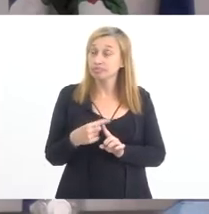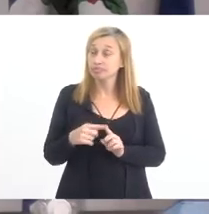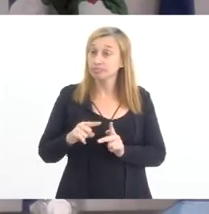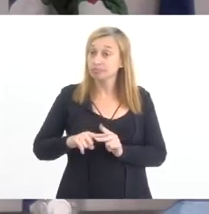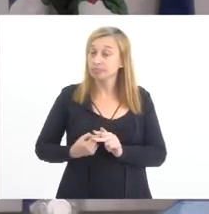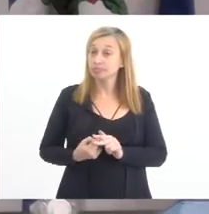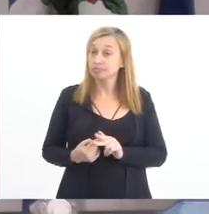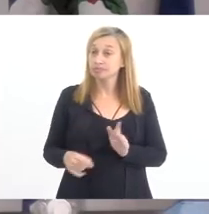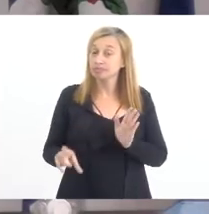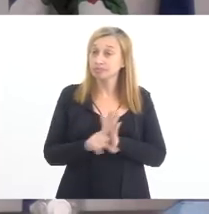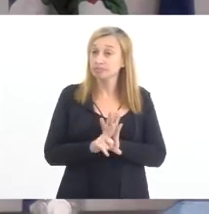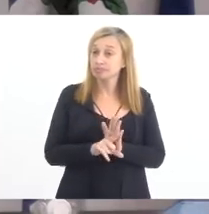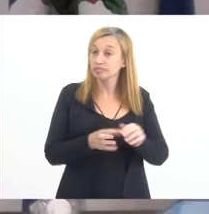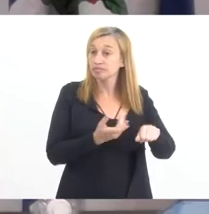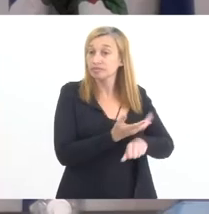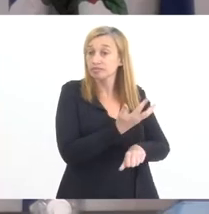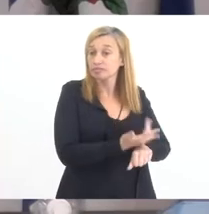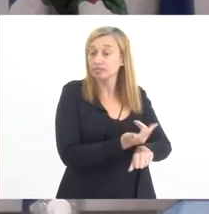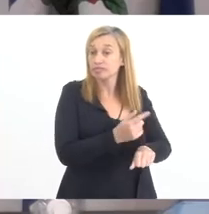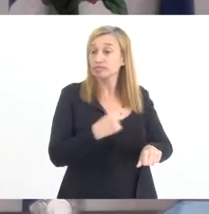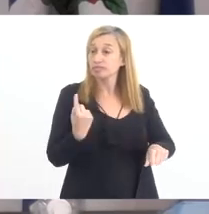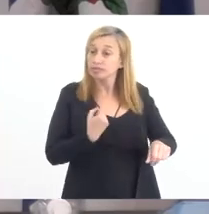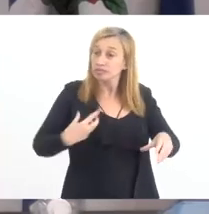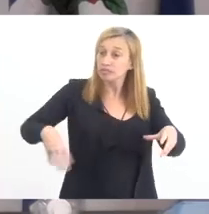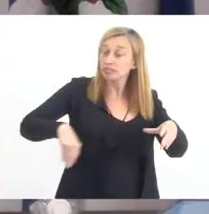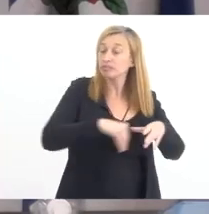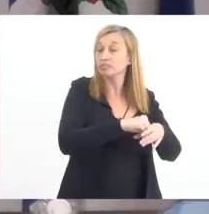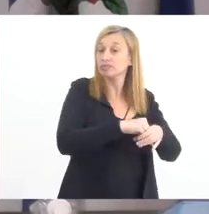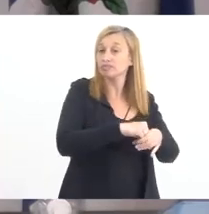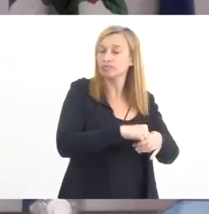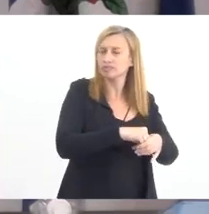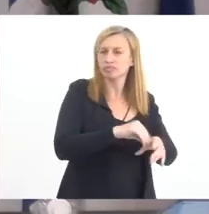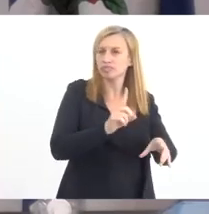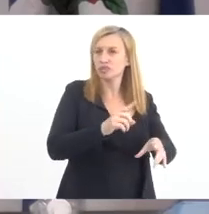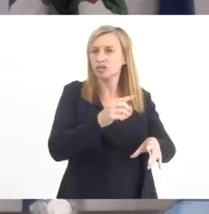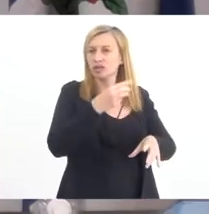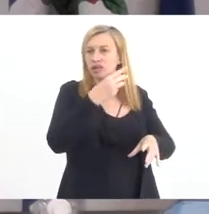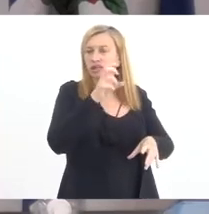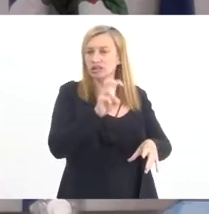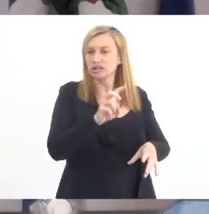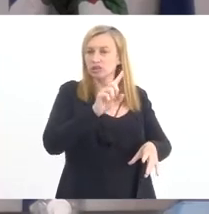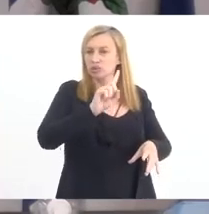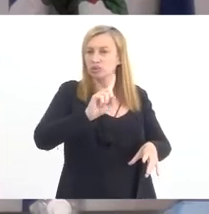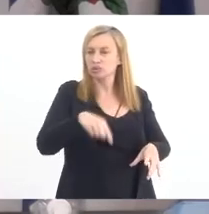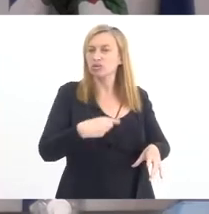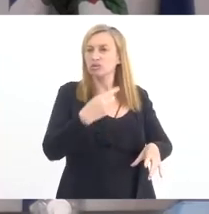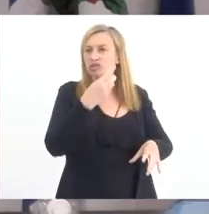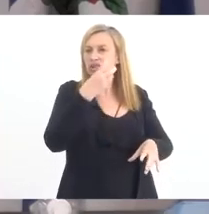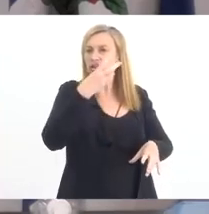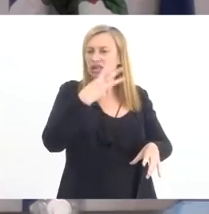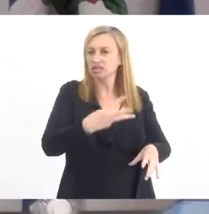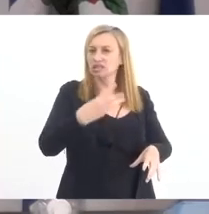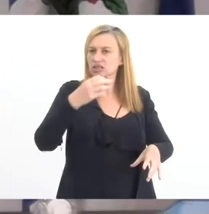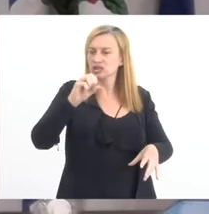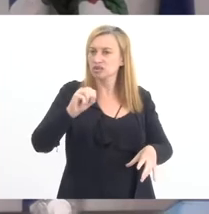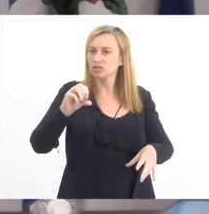lei da UERJ para poder exercer, e não a 5.380, que não nos permite nada.